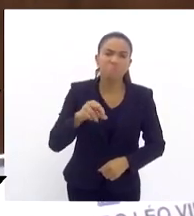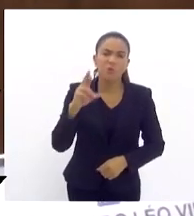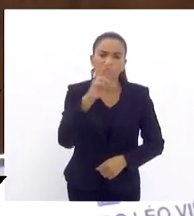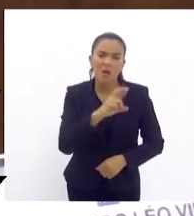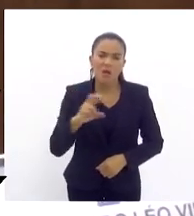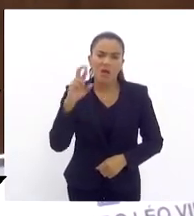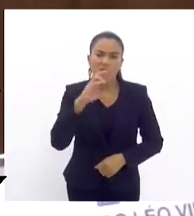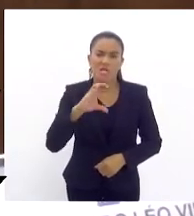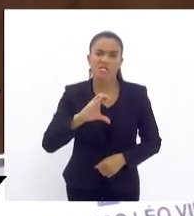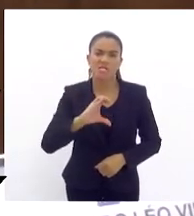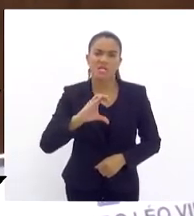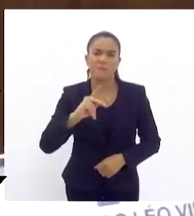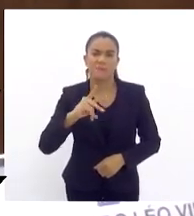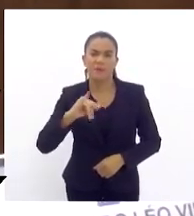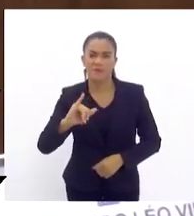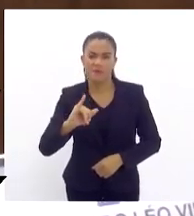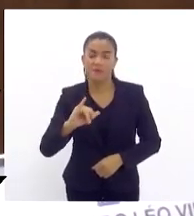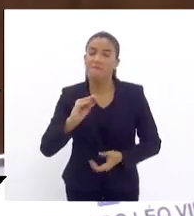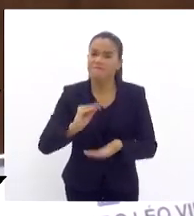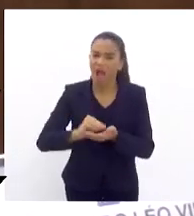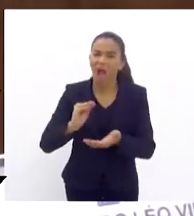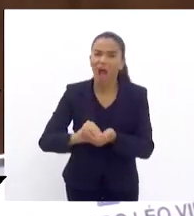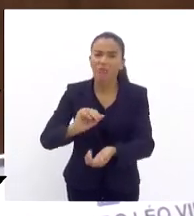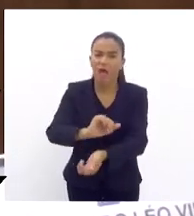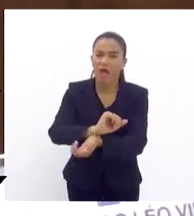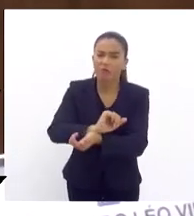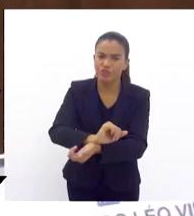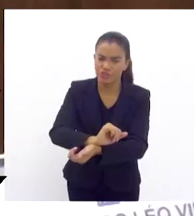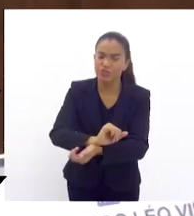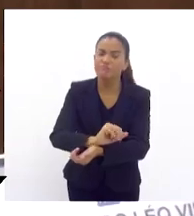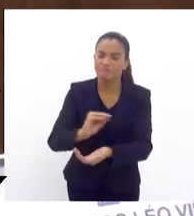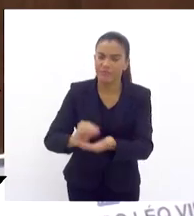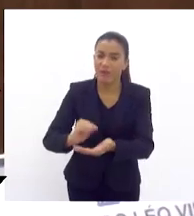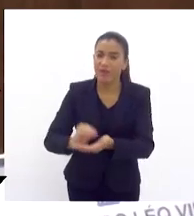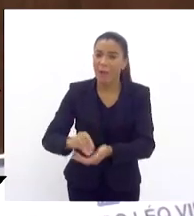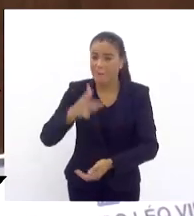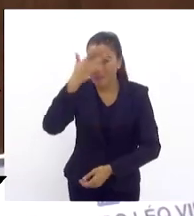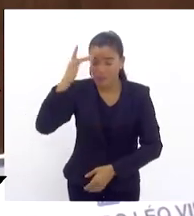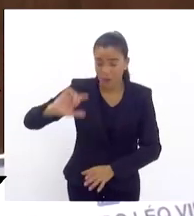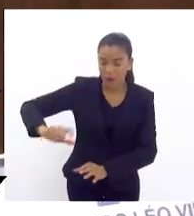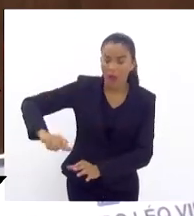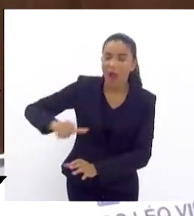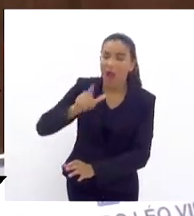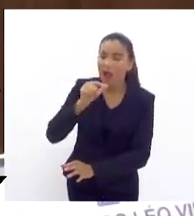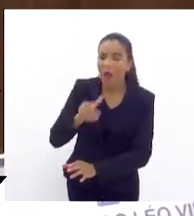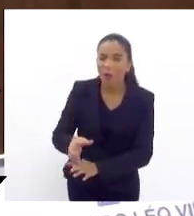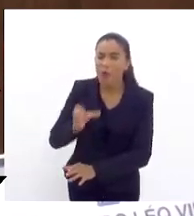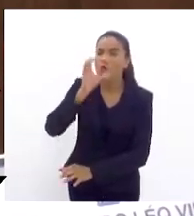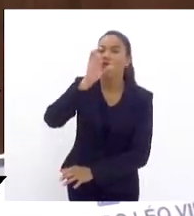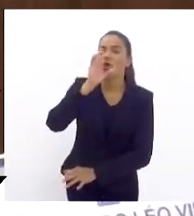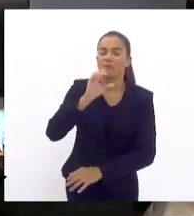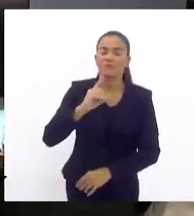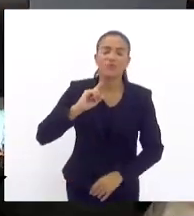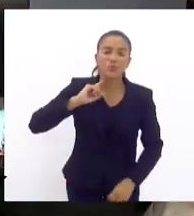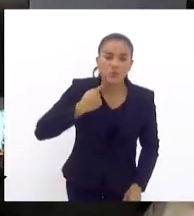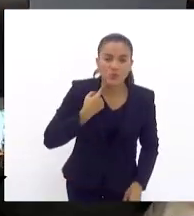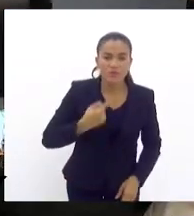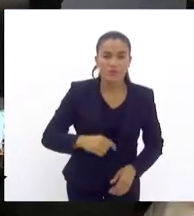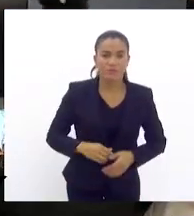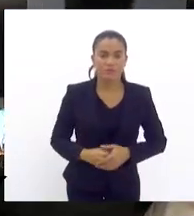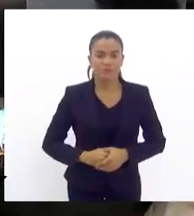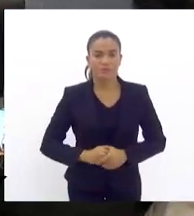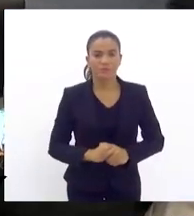fio desencapado, e vai faltar algema. É muito dinheiro e o povo bebendo água de esgotamento sanitário. Obrigado. Obrigado,